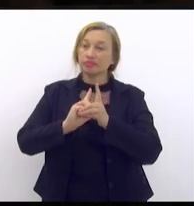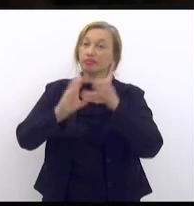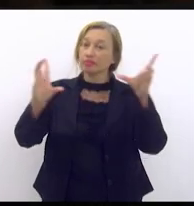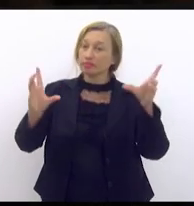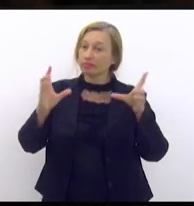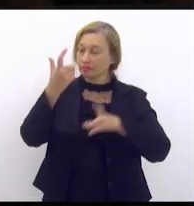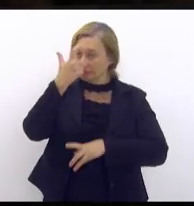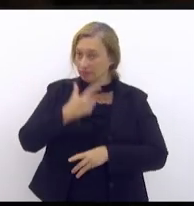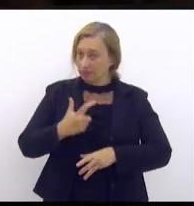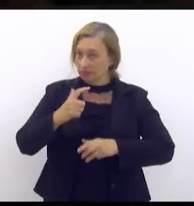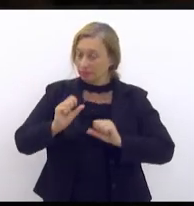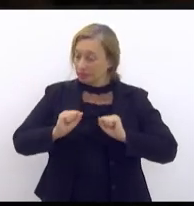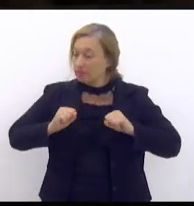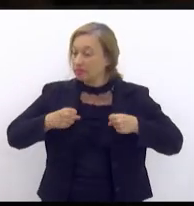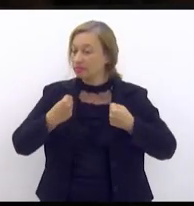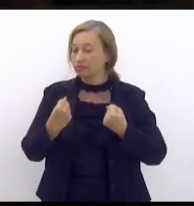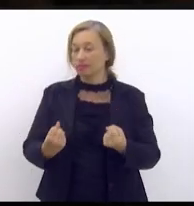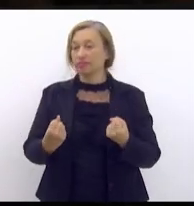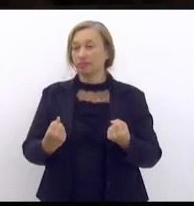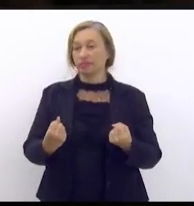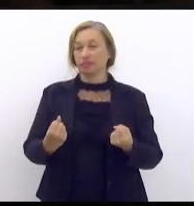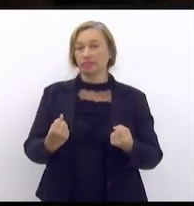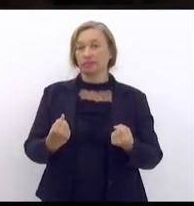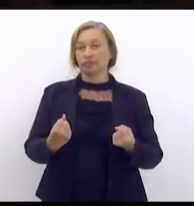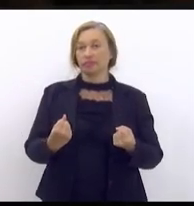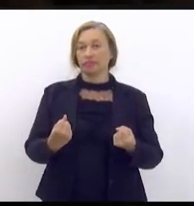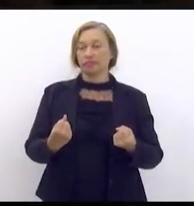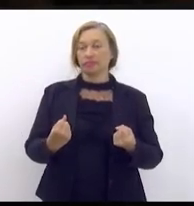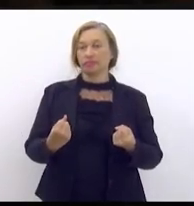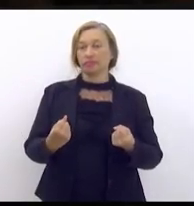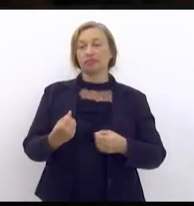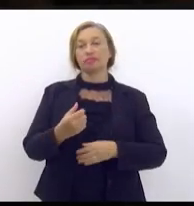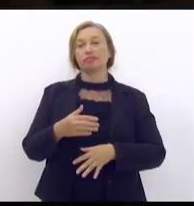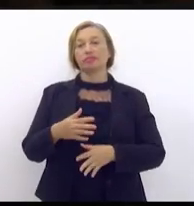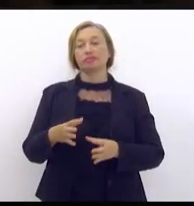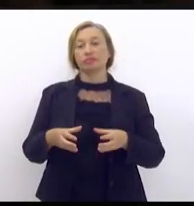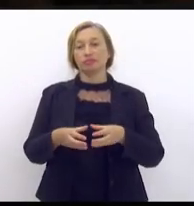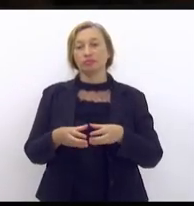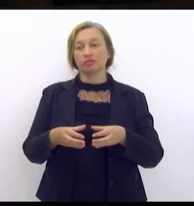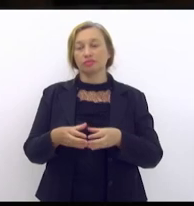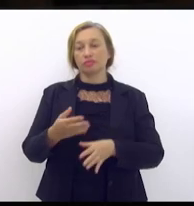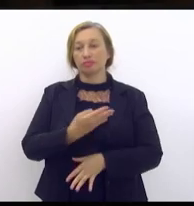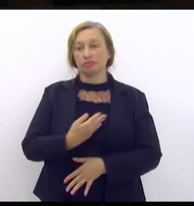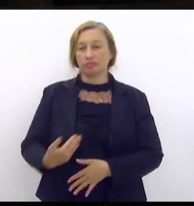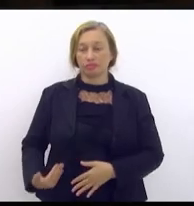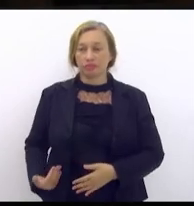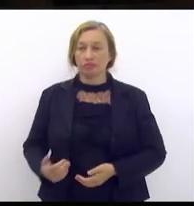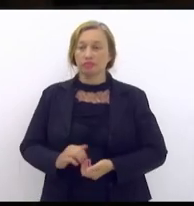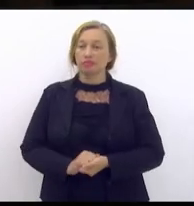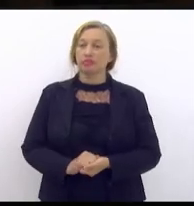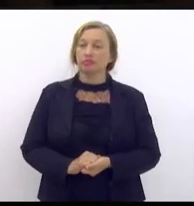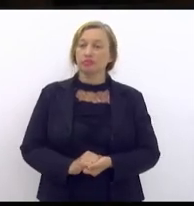e defensores da coisa pública, por via de consequência,